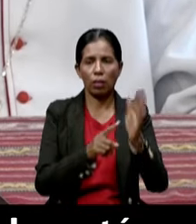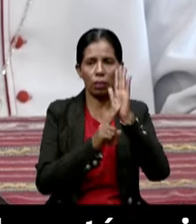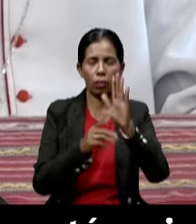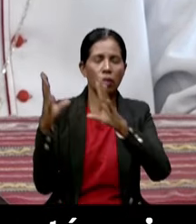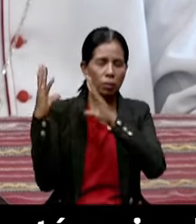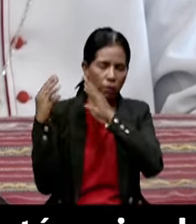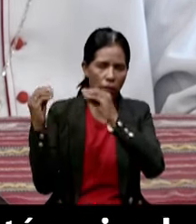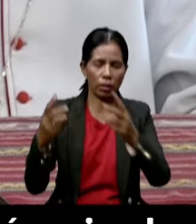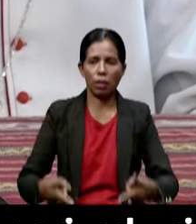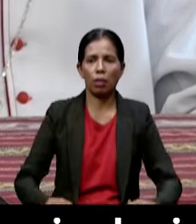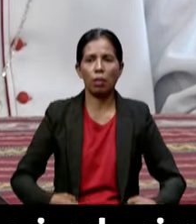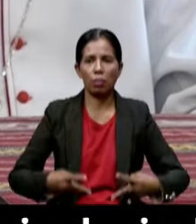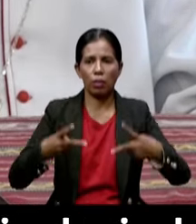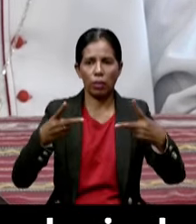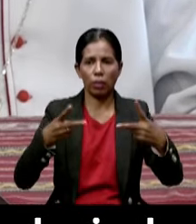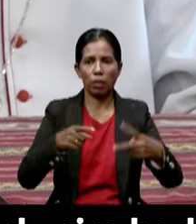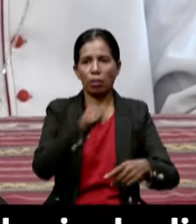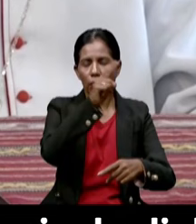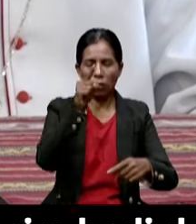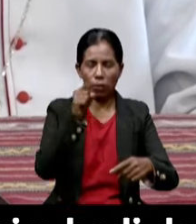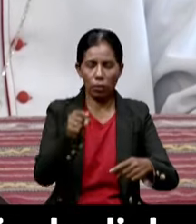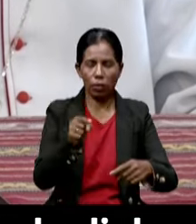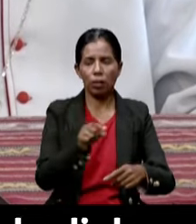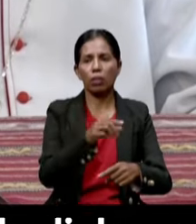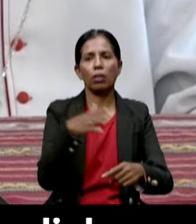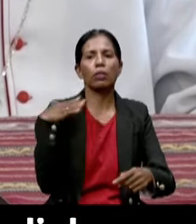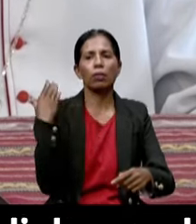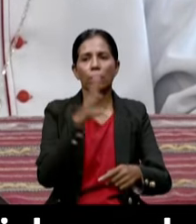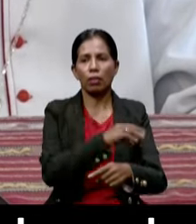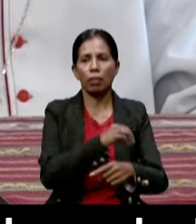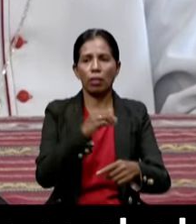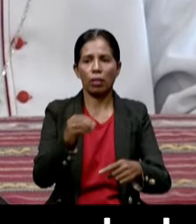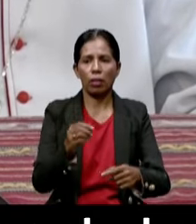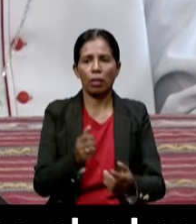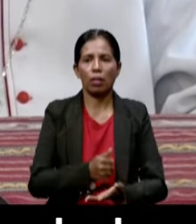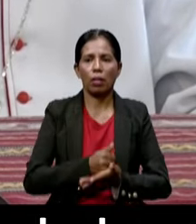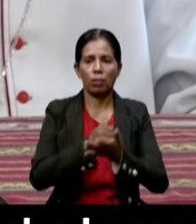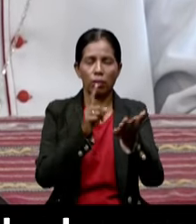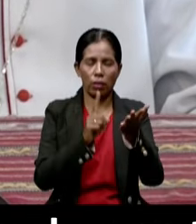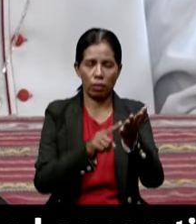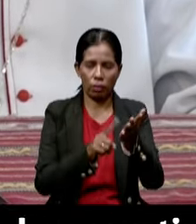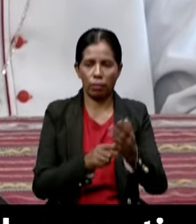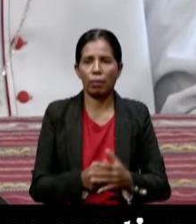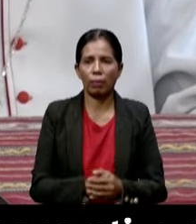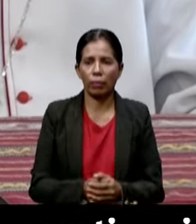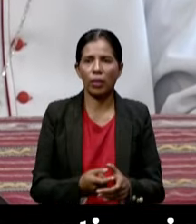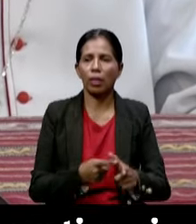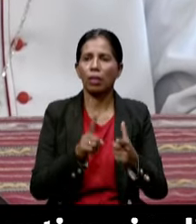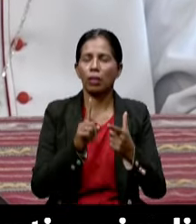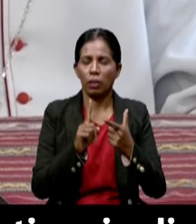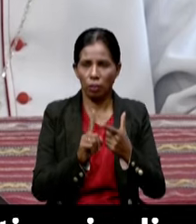vida, e perguntas dos jovens. E o Papa vai responder, vai fazer também um discurso. E depois